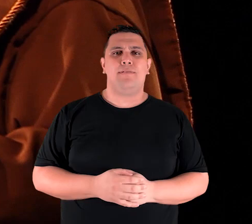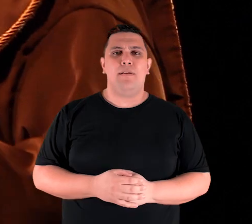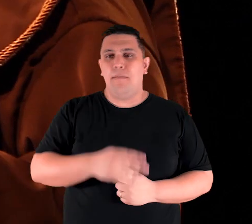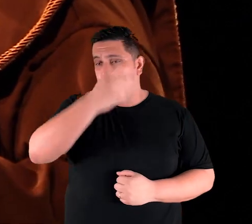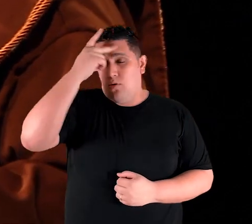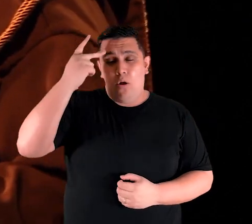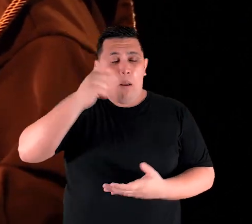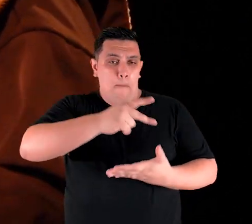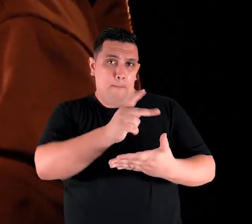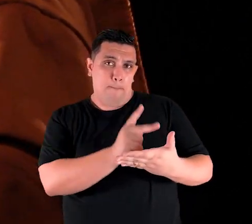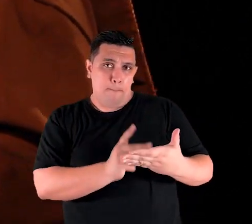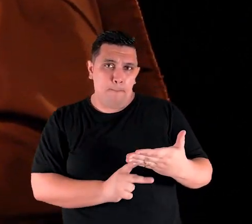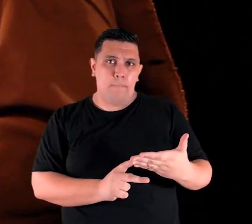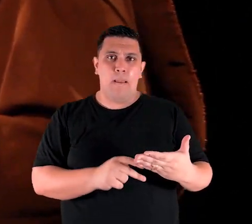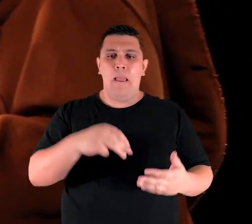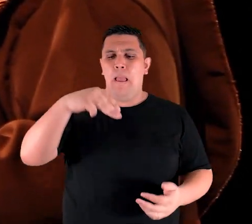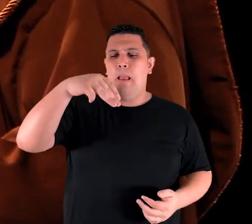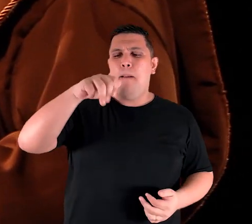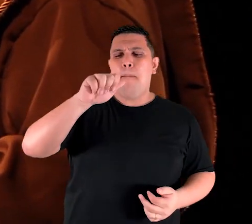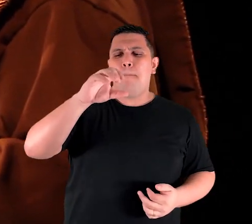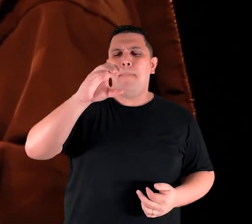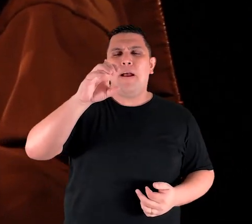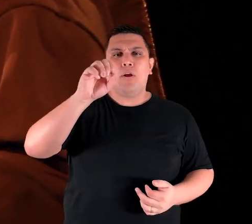poetas, maçons,